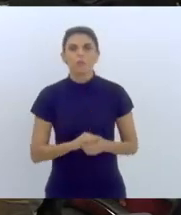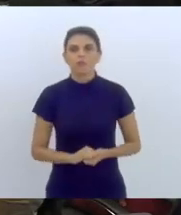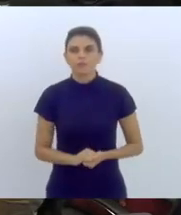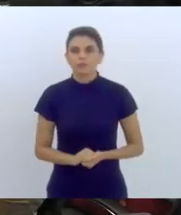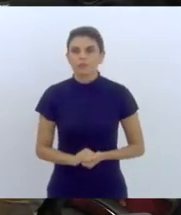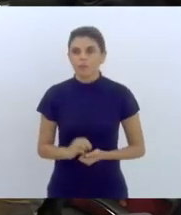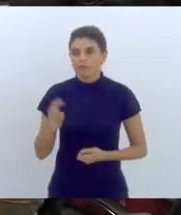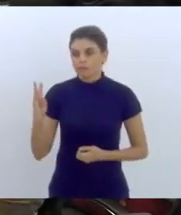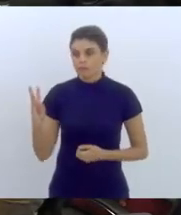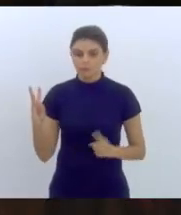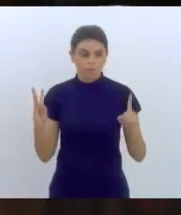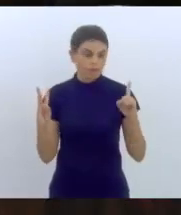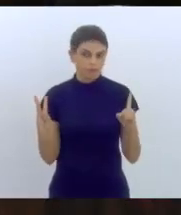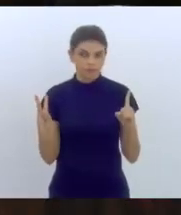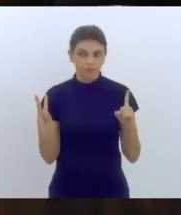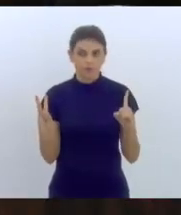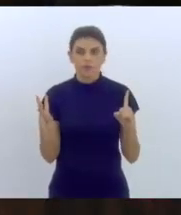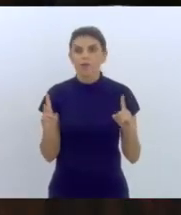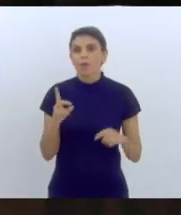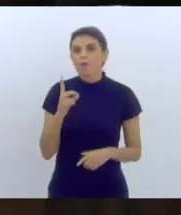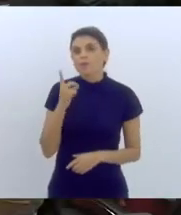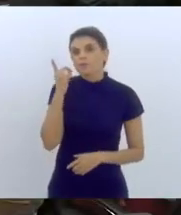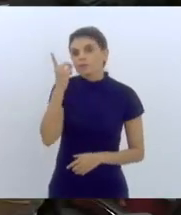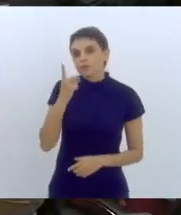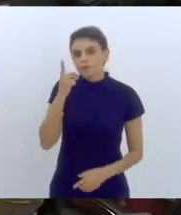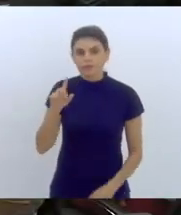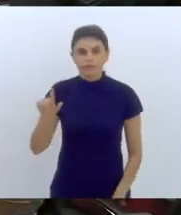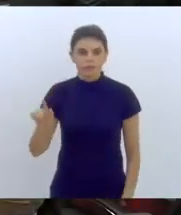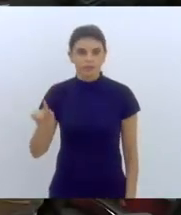3-1. Deputado Guilherme Delaroli.